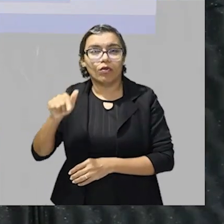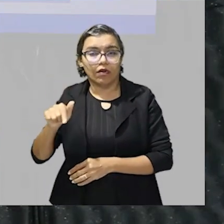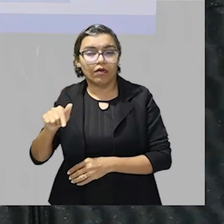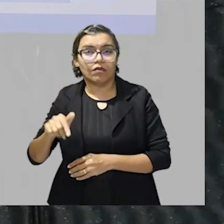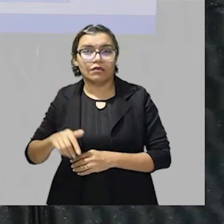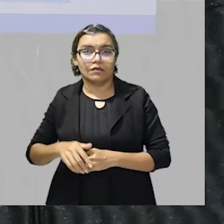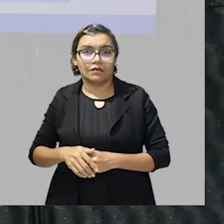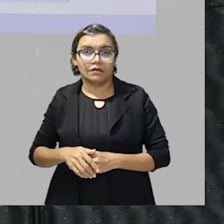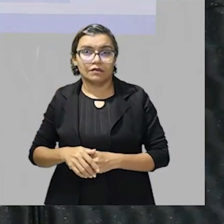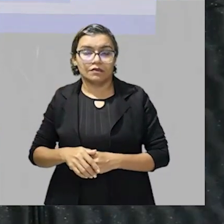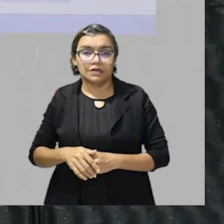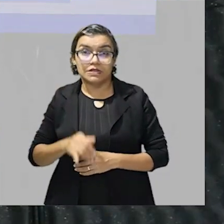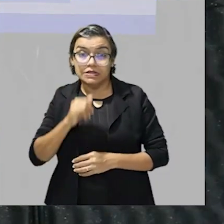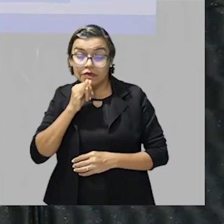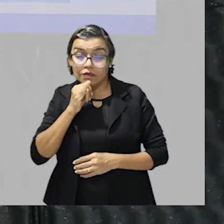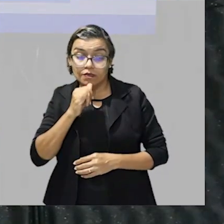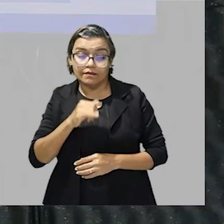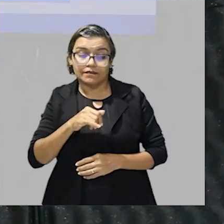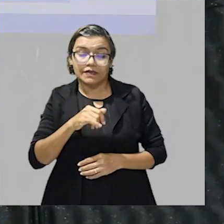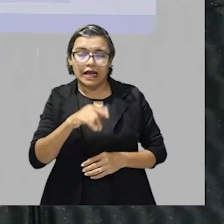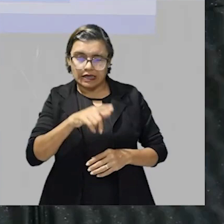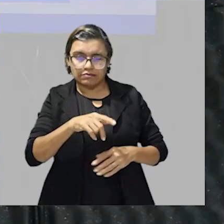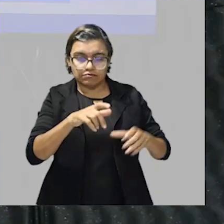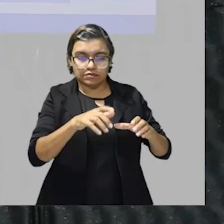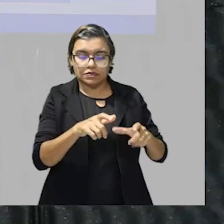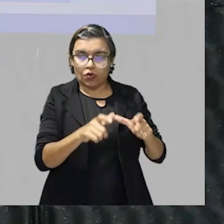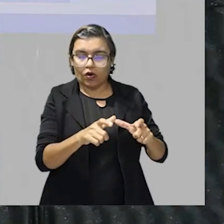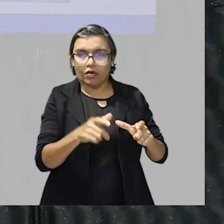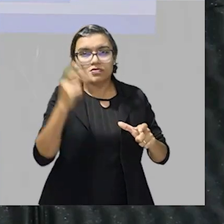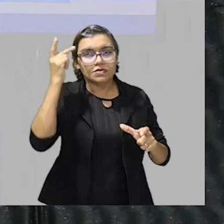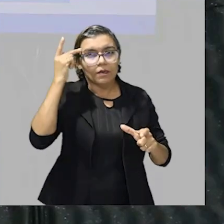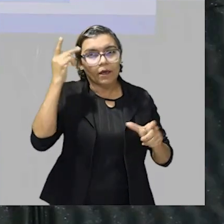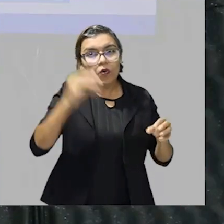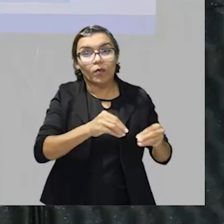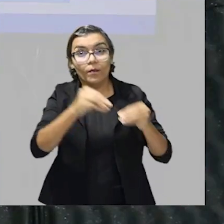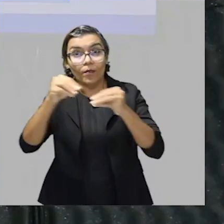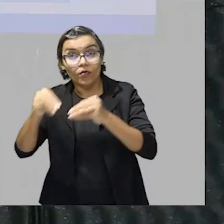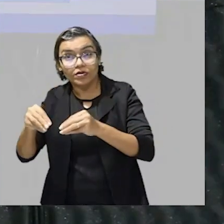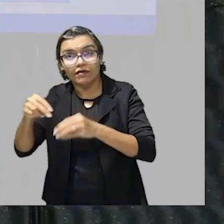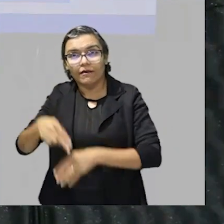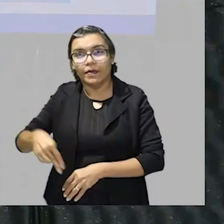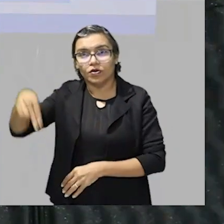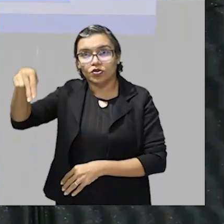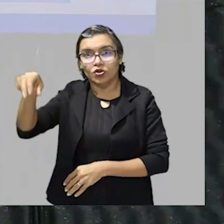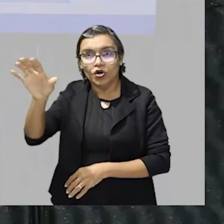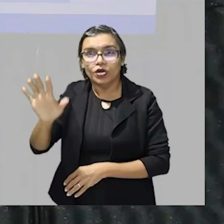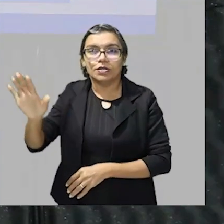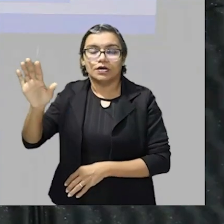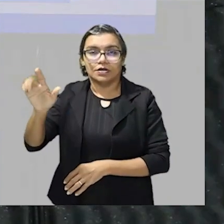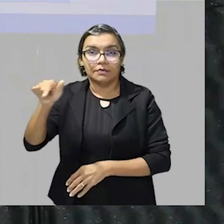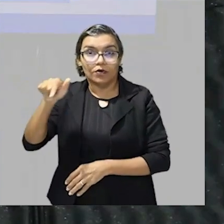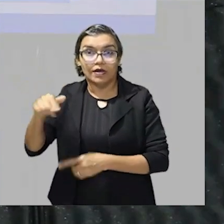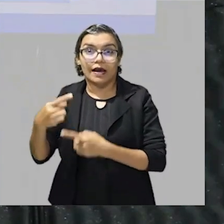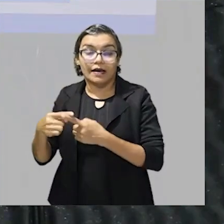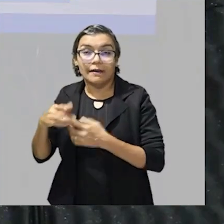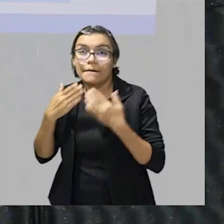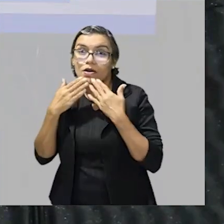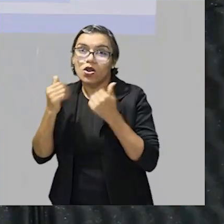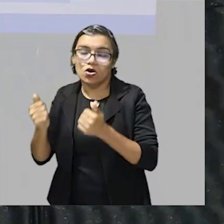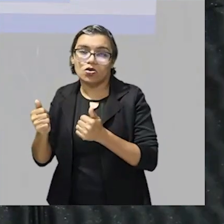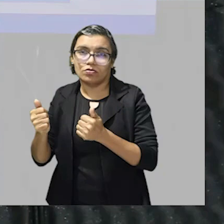as pessoas estavam morrendo de fome então o João Cabral de Melo Neto que é nordestino escreveu bem Fazendo o